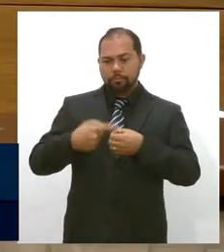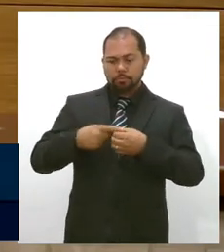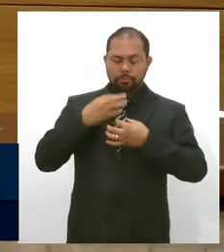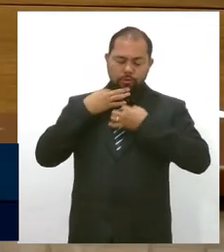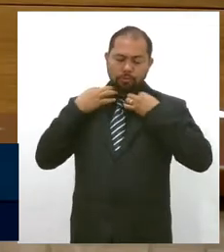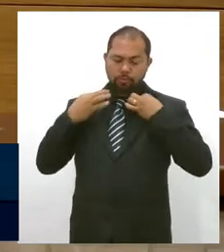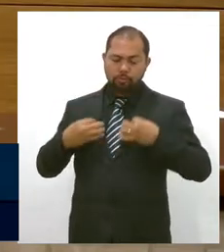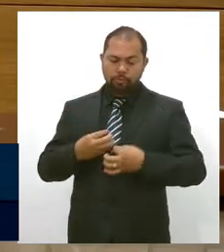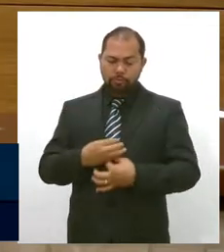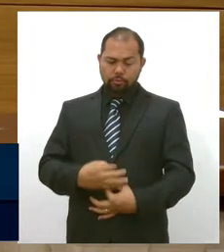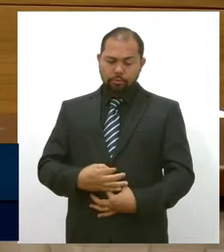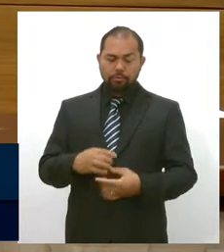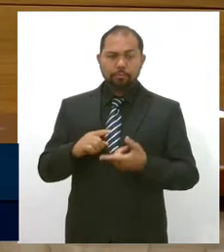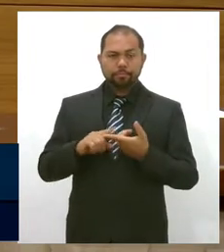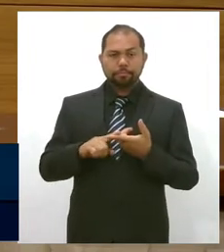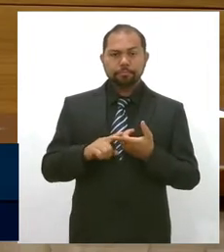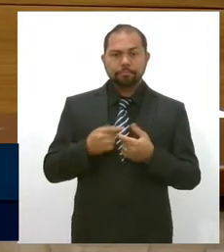Indicação